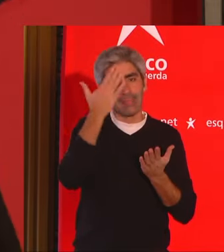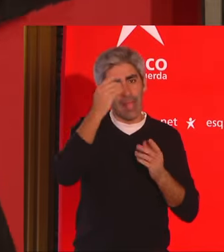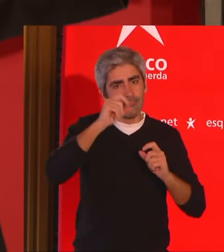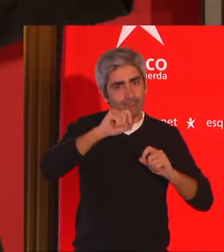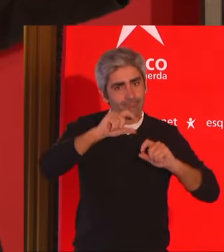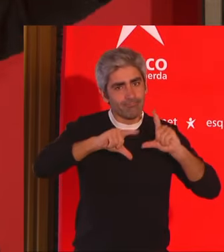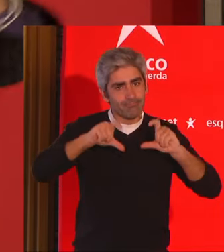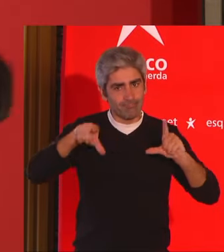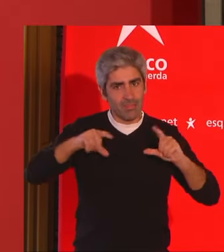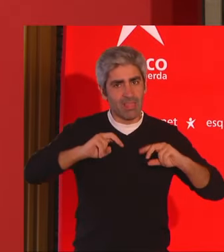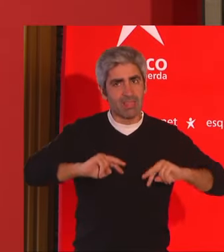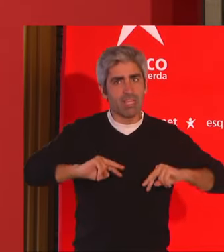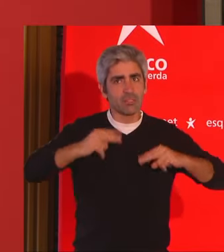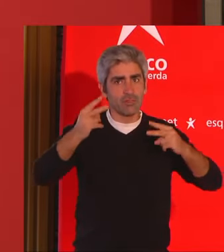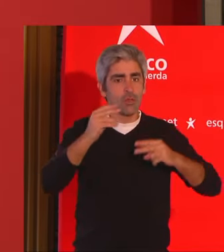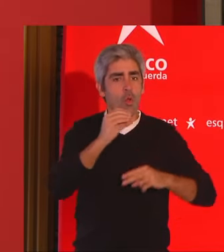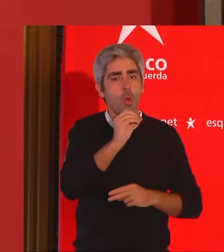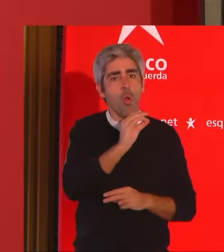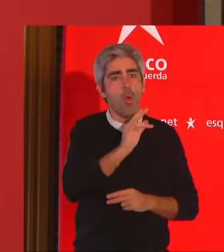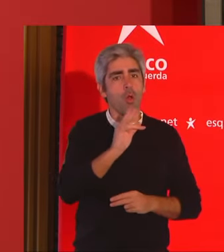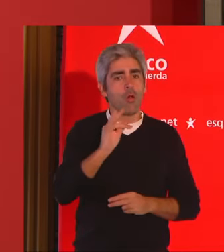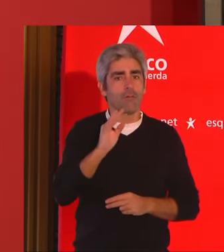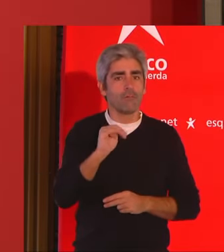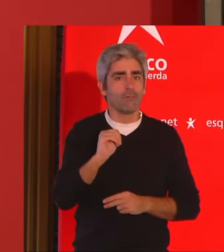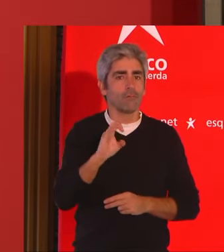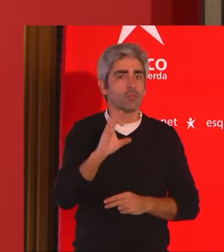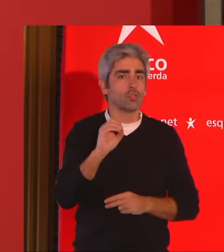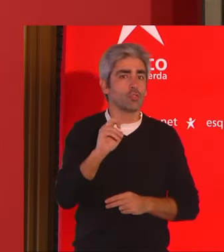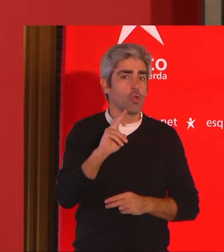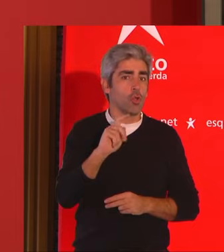estatísticos das transferências para offshore